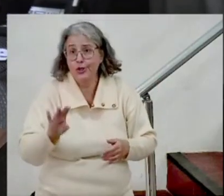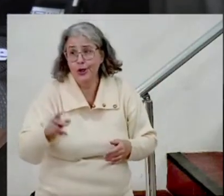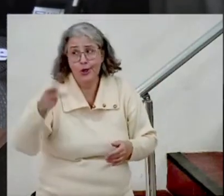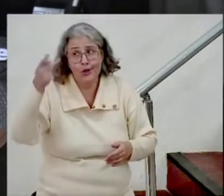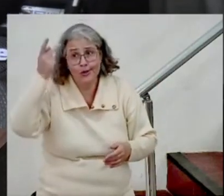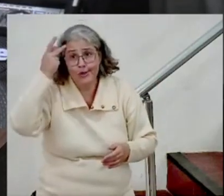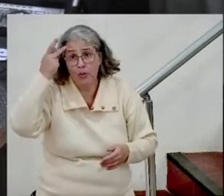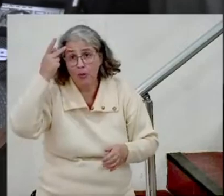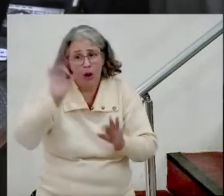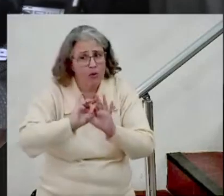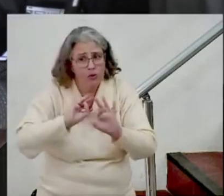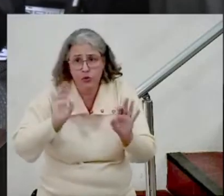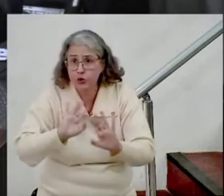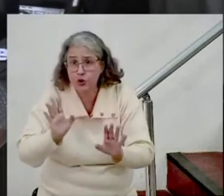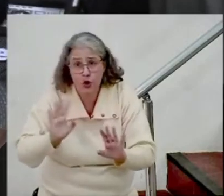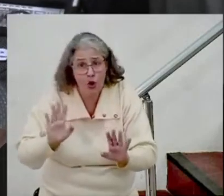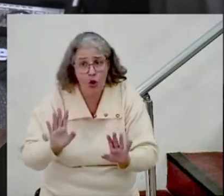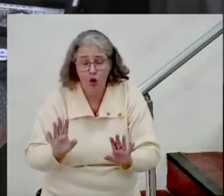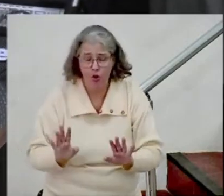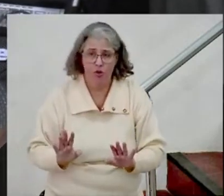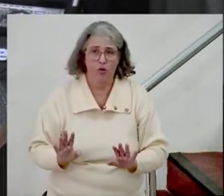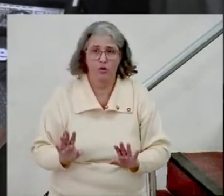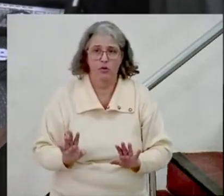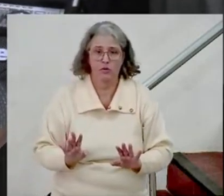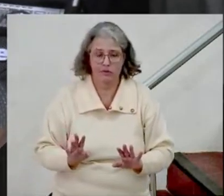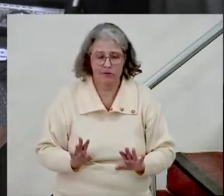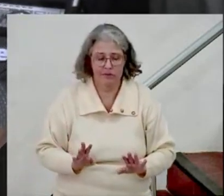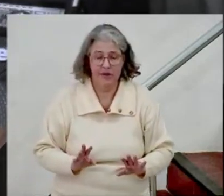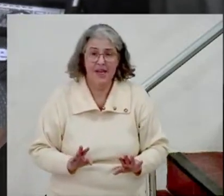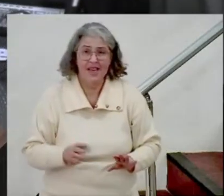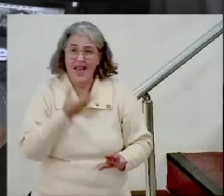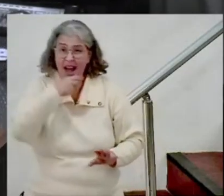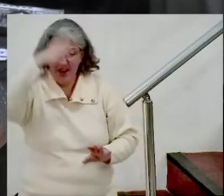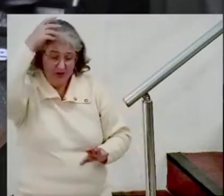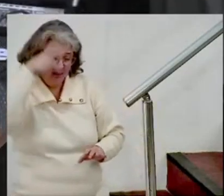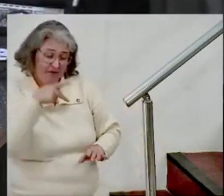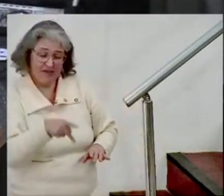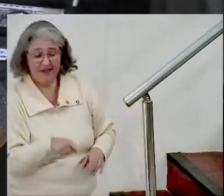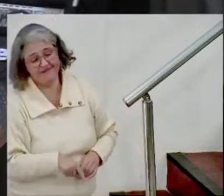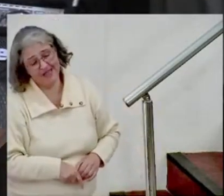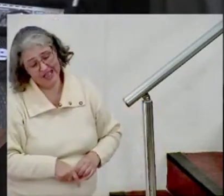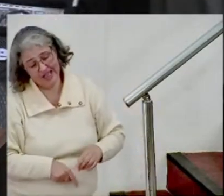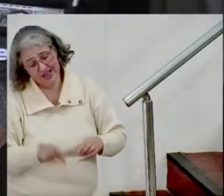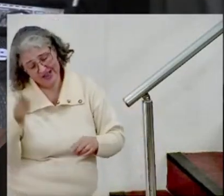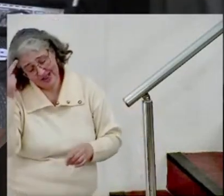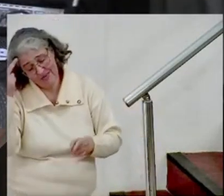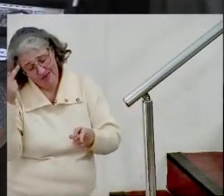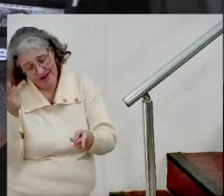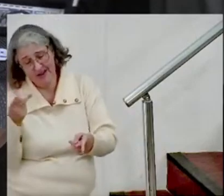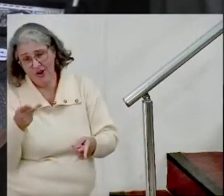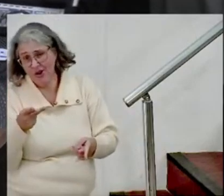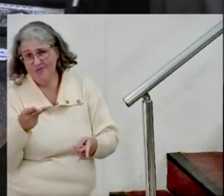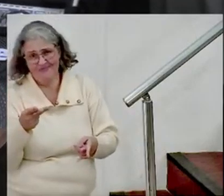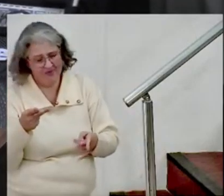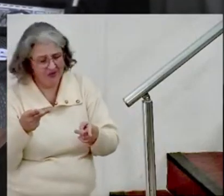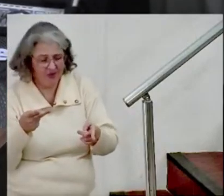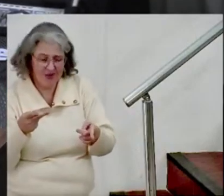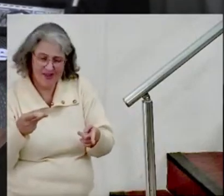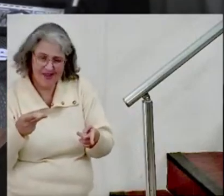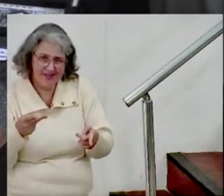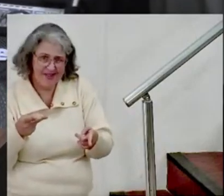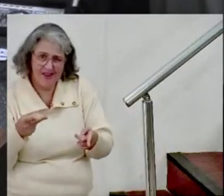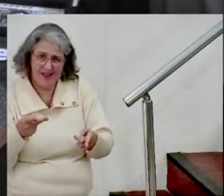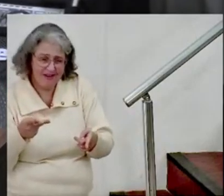dizendo: vamos economizar o serviço? Já tomei todas as suas cidades. A sua capital não vai demorar a cair. Não é melhor você se entregar